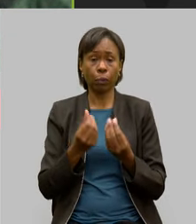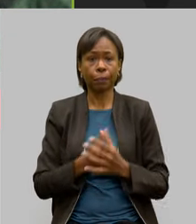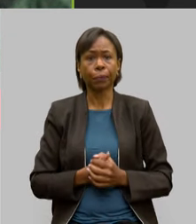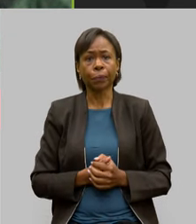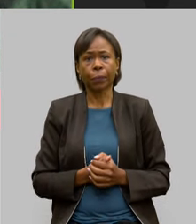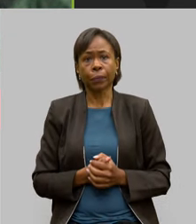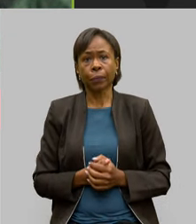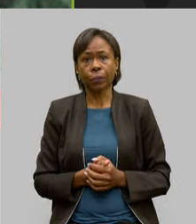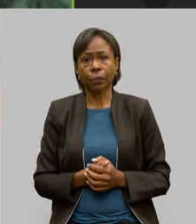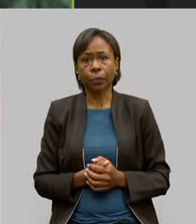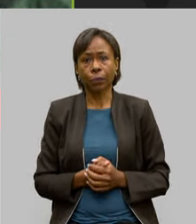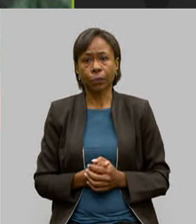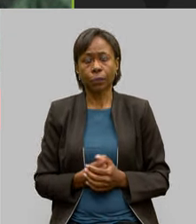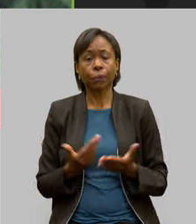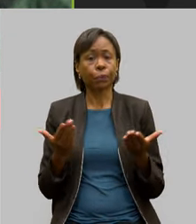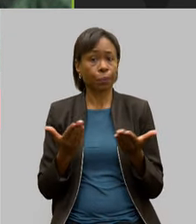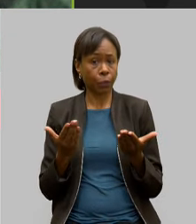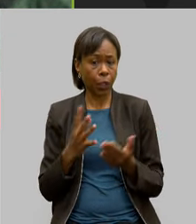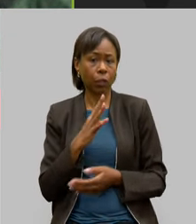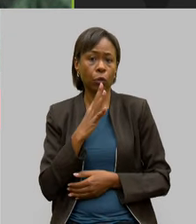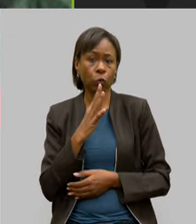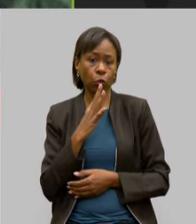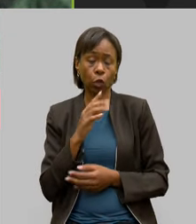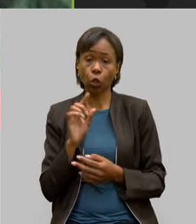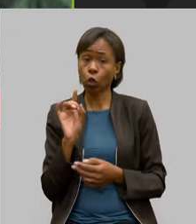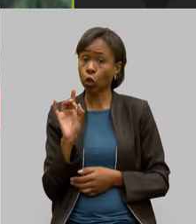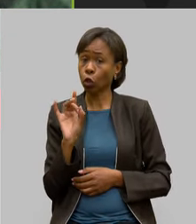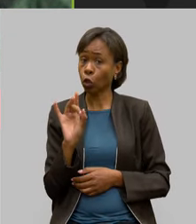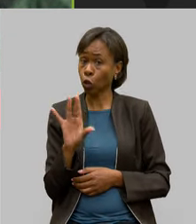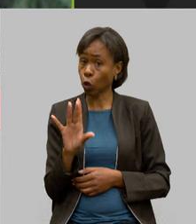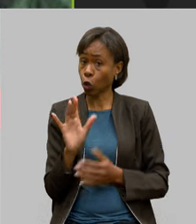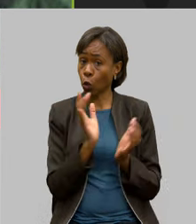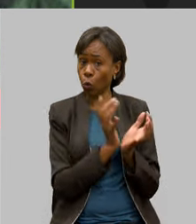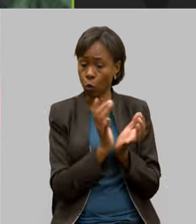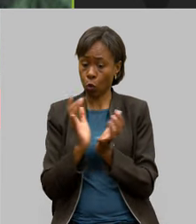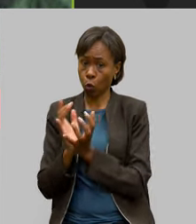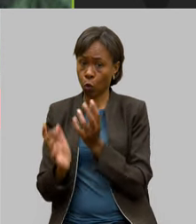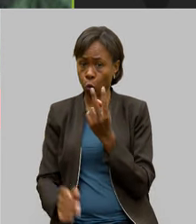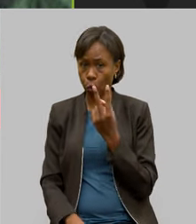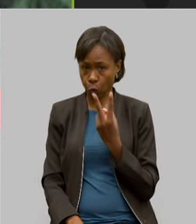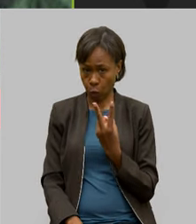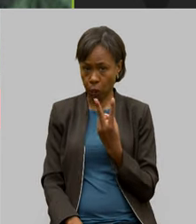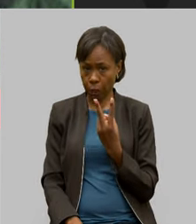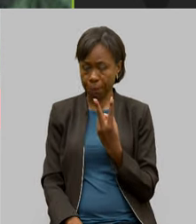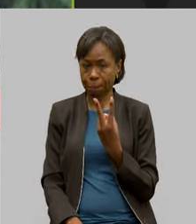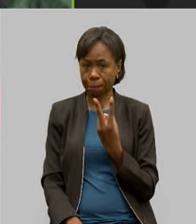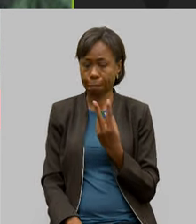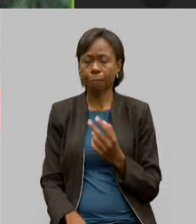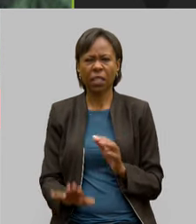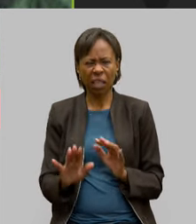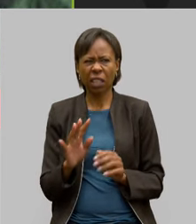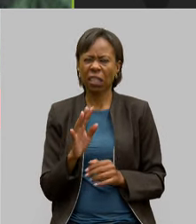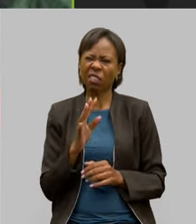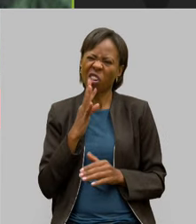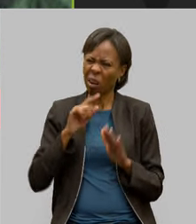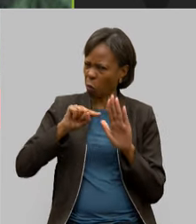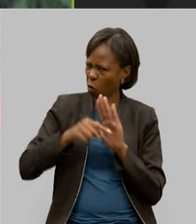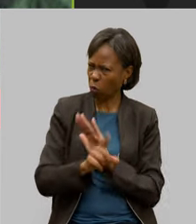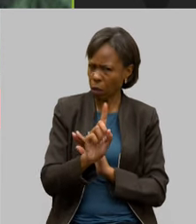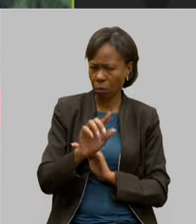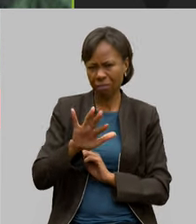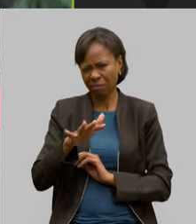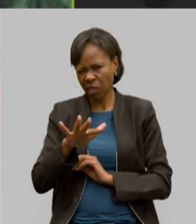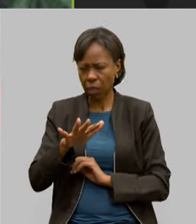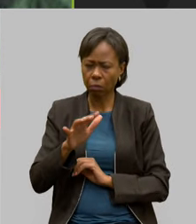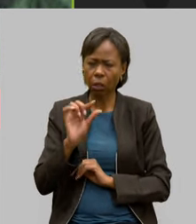hoje nós conhecemos apenas dois temos uma certa noção não é isso conhecer não conhece bem não a